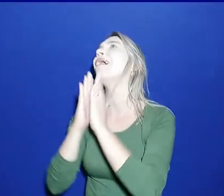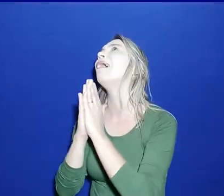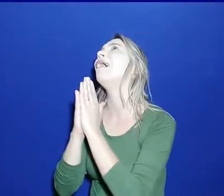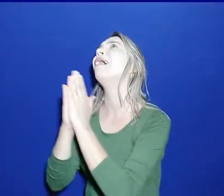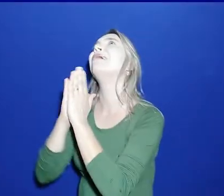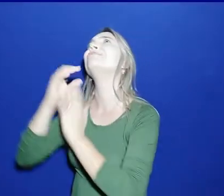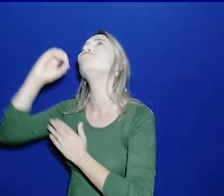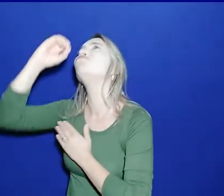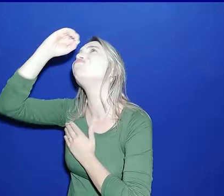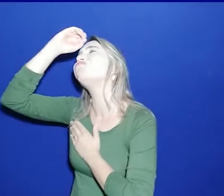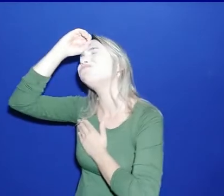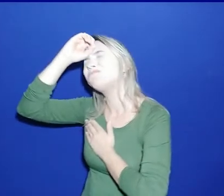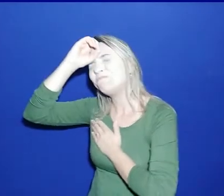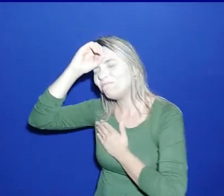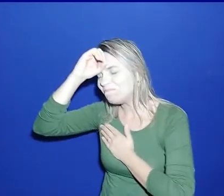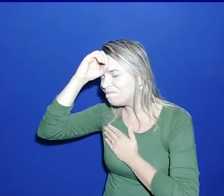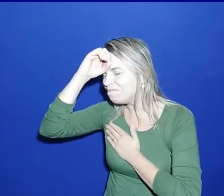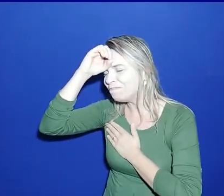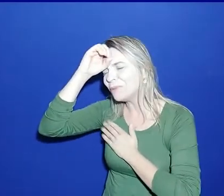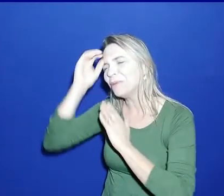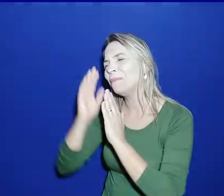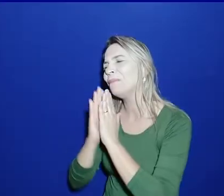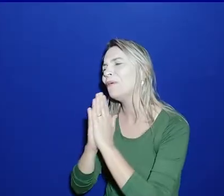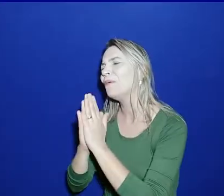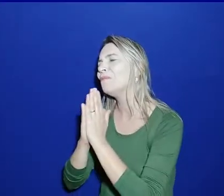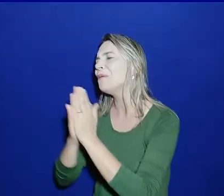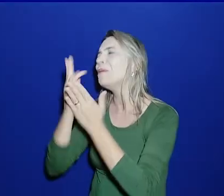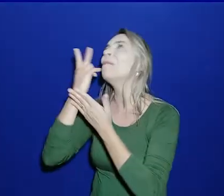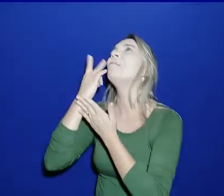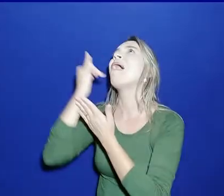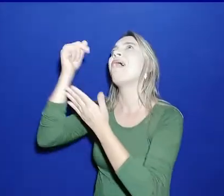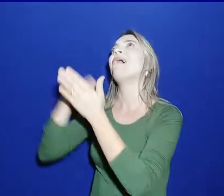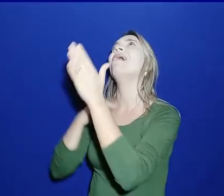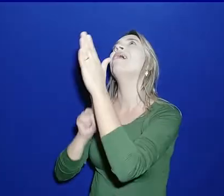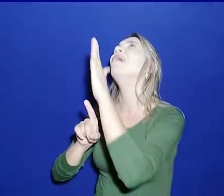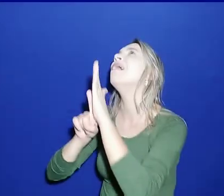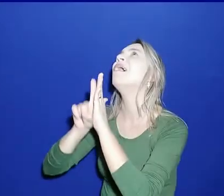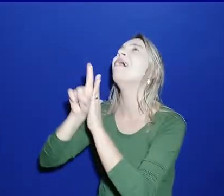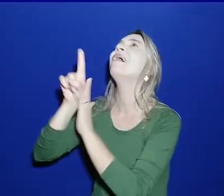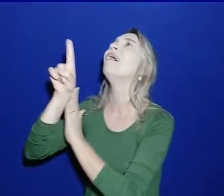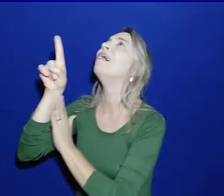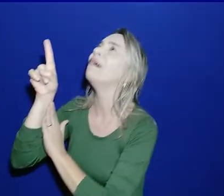o mistério do existir. Pergunto, ó Pai,